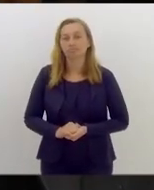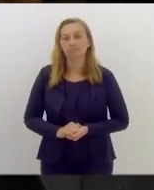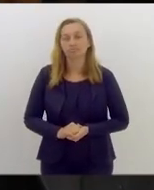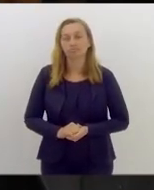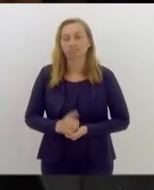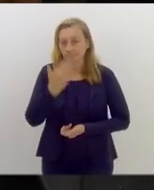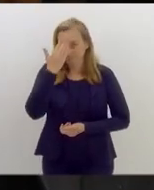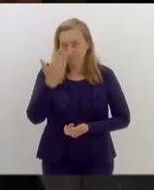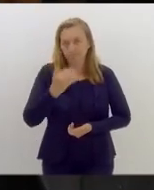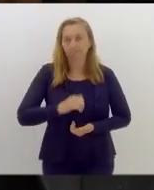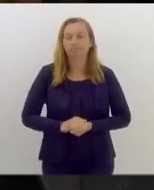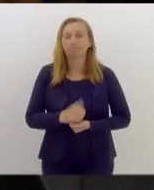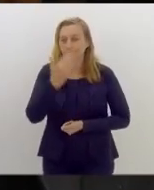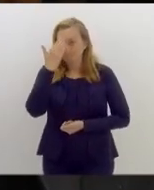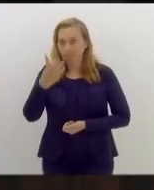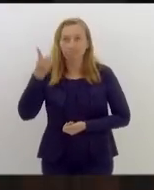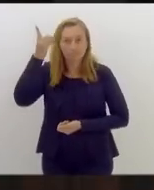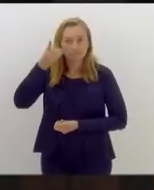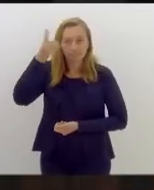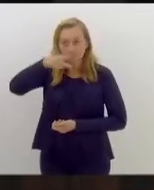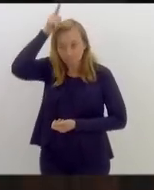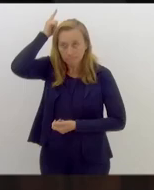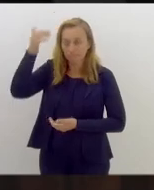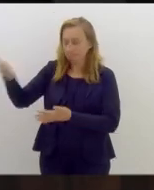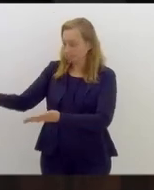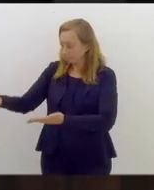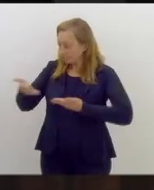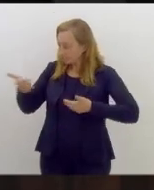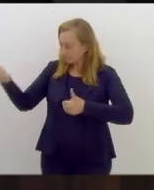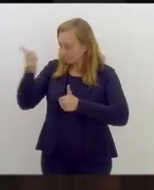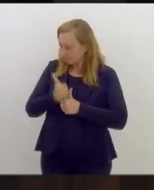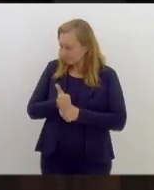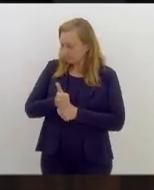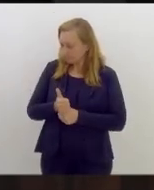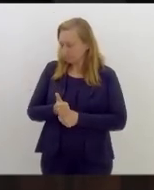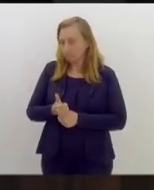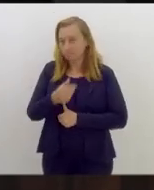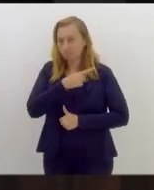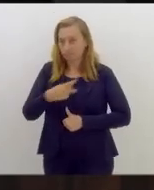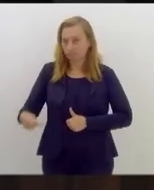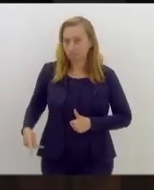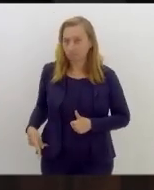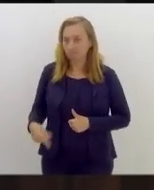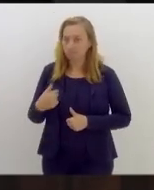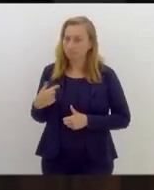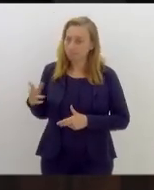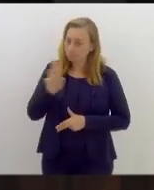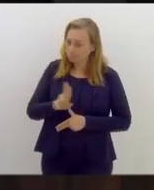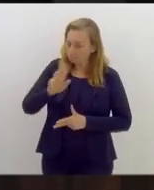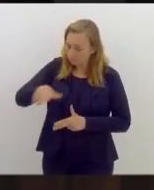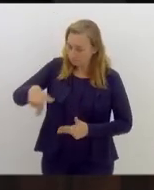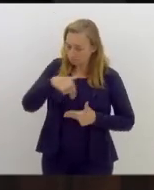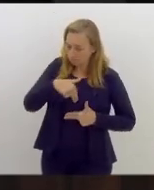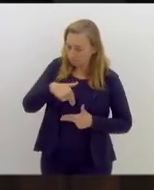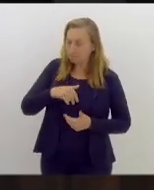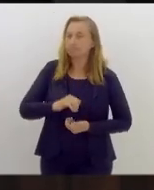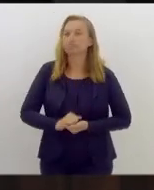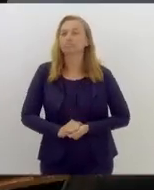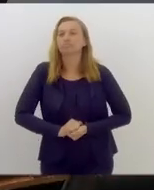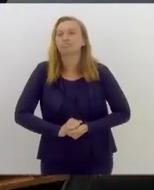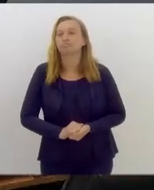levantar. Muito obrigado. Muito obrigado, deputado Luiz Paulo, a quem convido para assumir a presidência dos trabalhos para que eu possa usar a tribuna como próximo orador